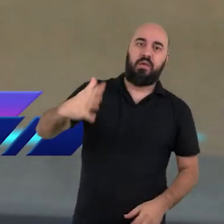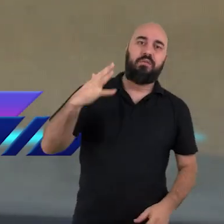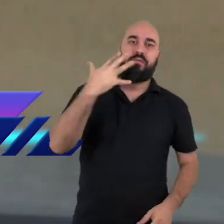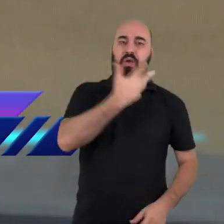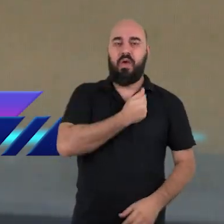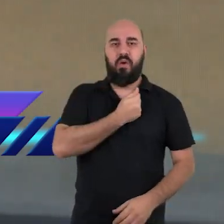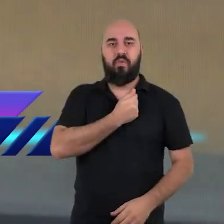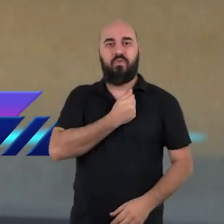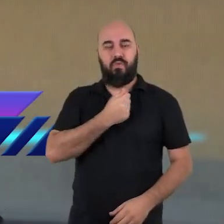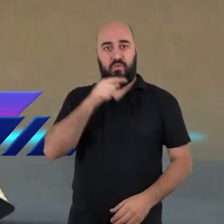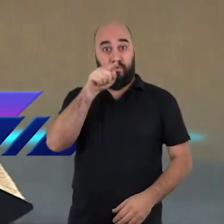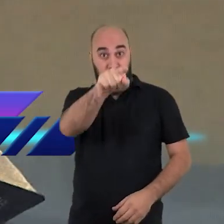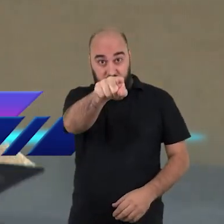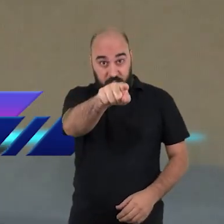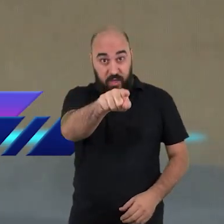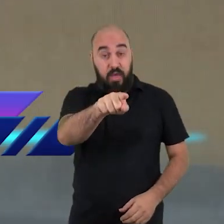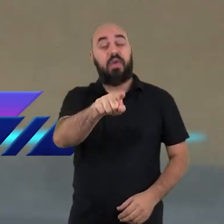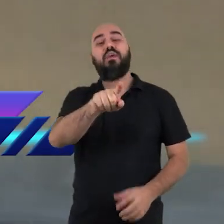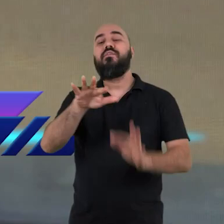tu e tua casa.